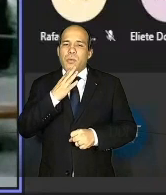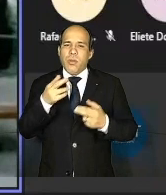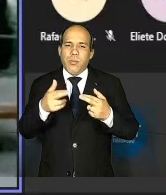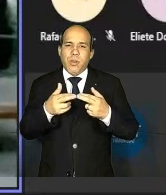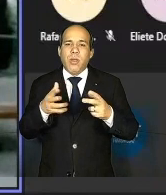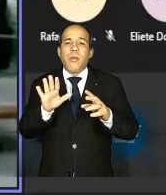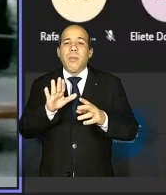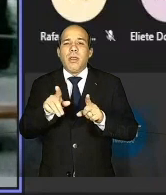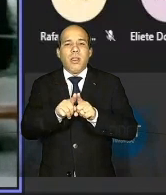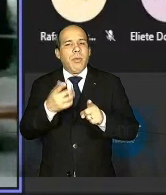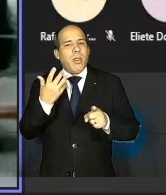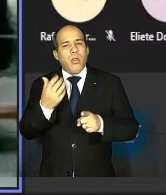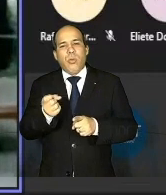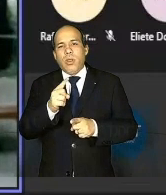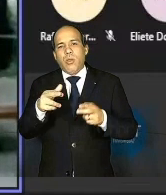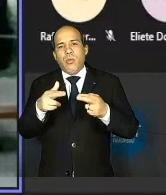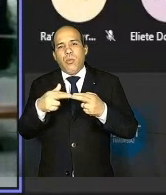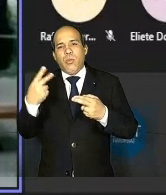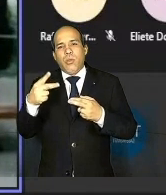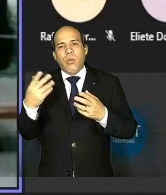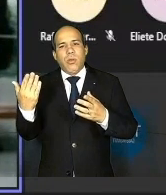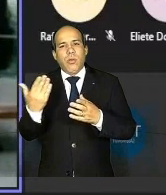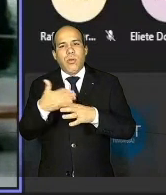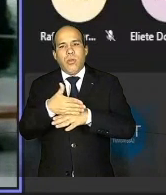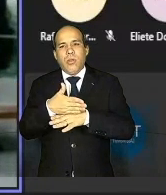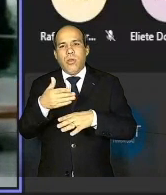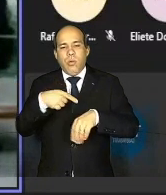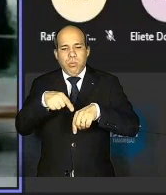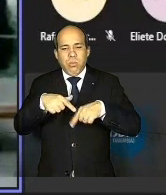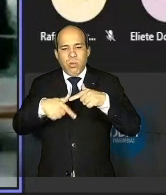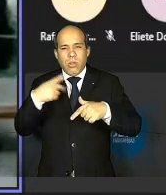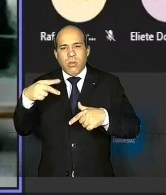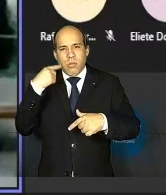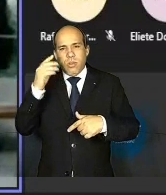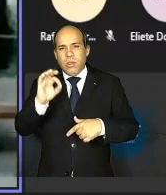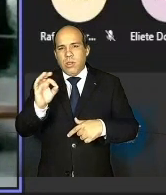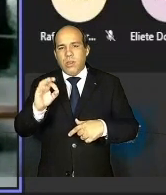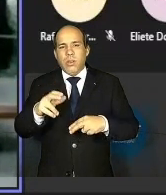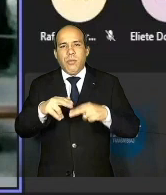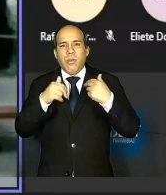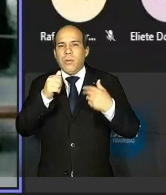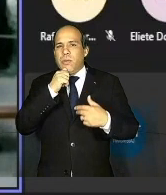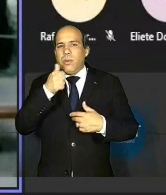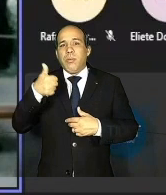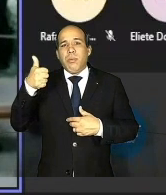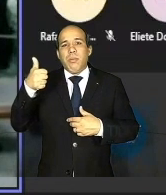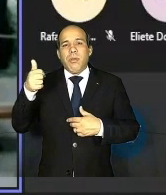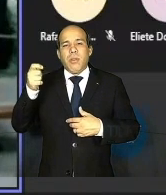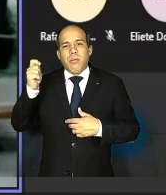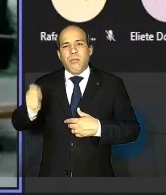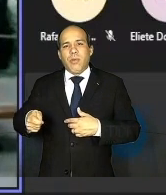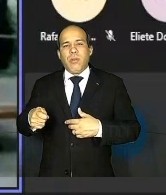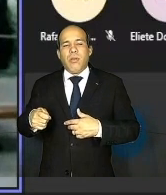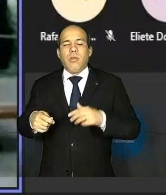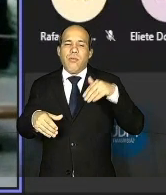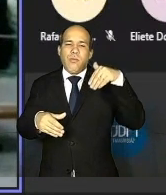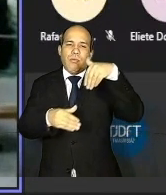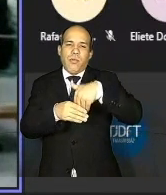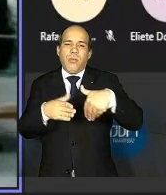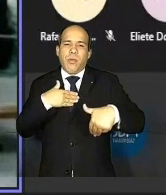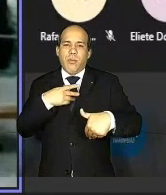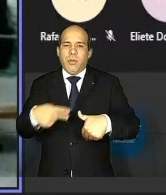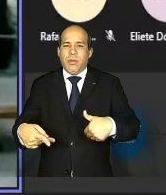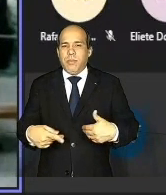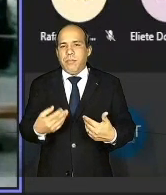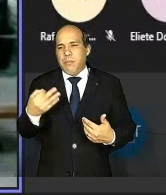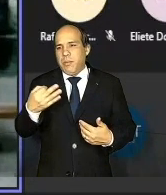eu estou conhecendo e negando o provimento ao recurso sem honorários recursais, uma vez que não foram arbitrados em primeira instância. Como